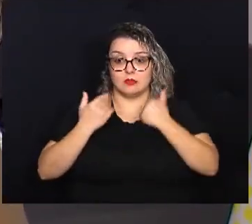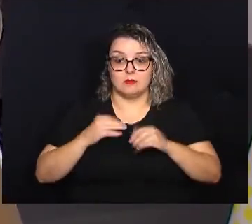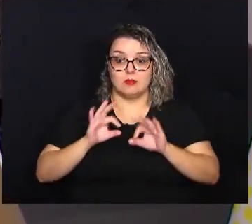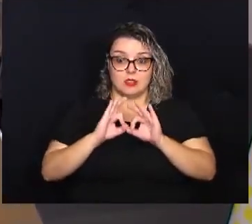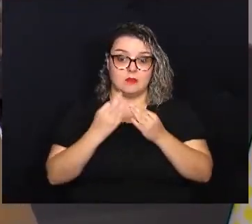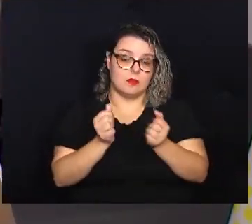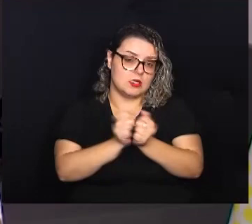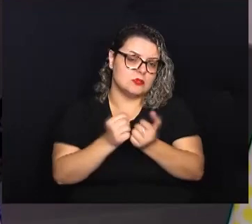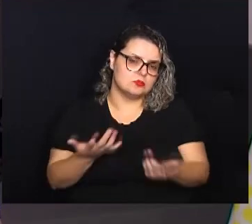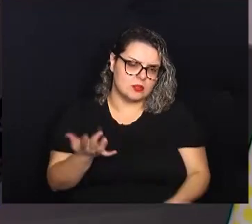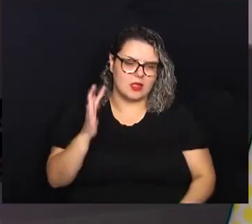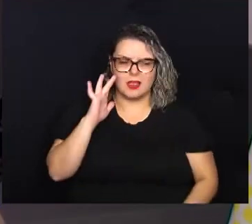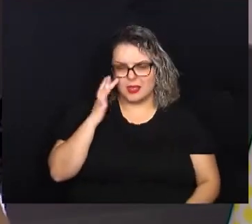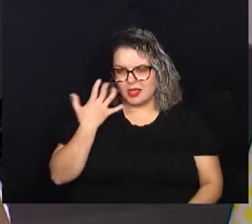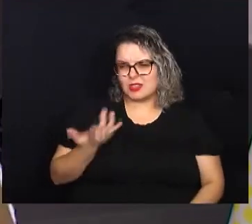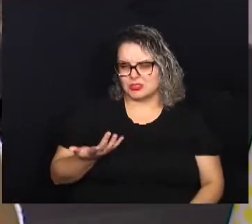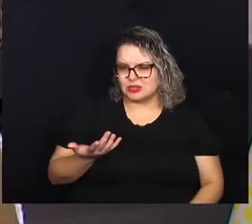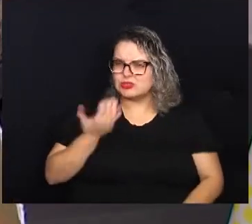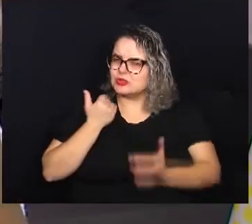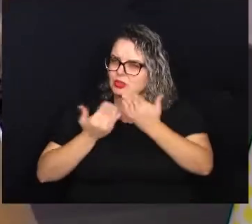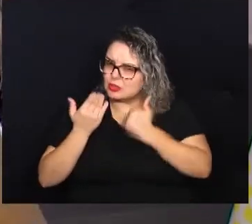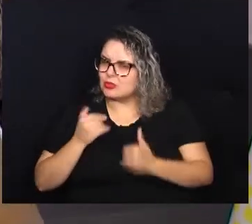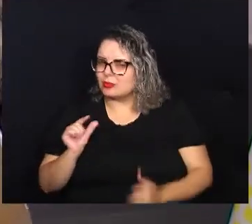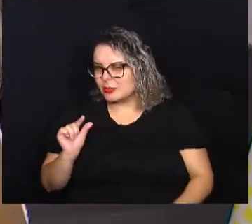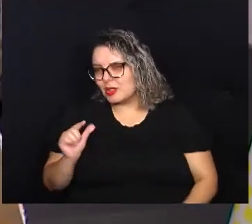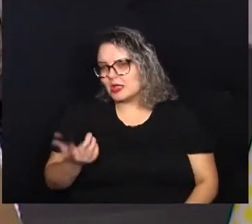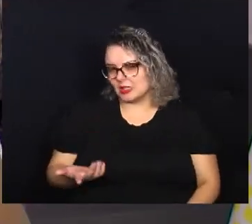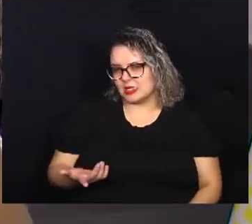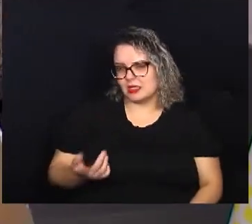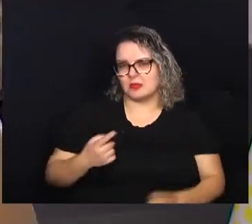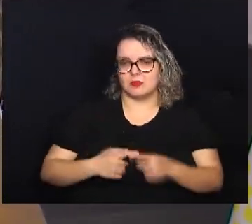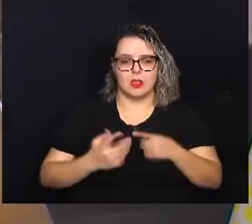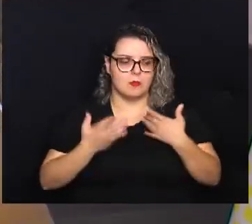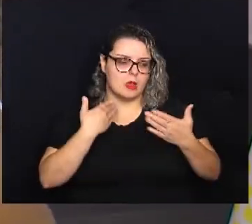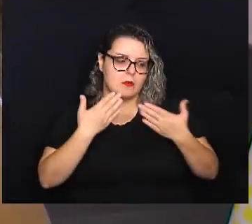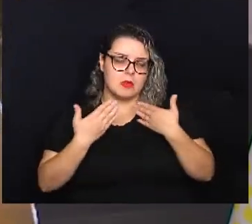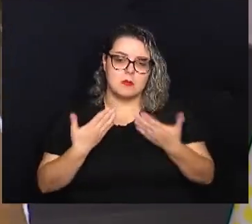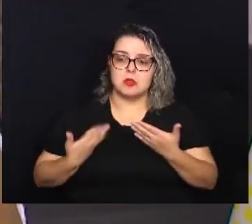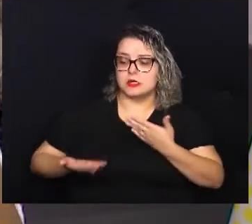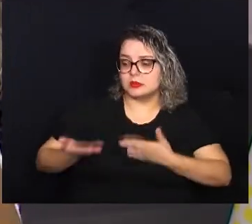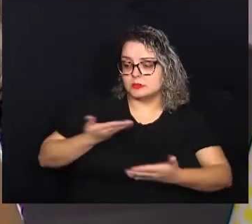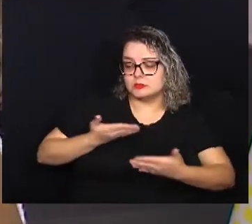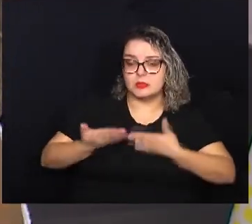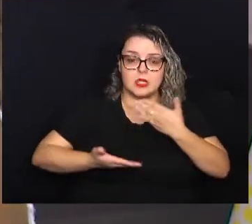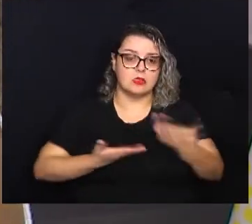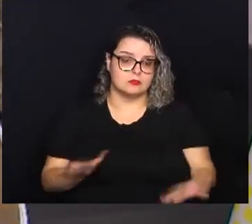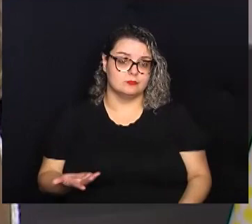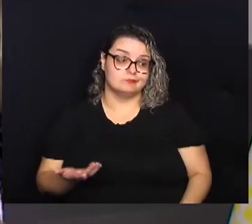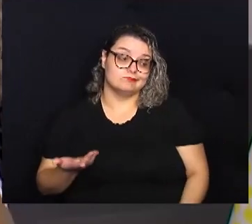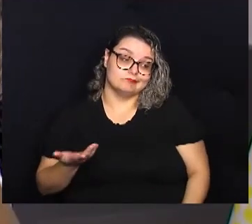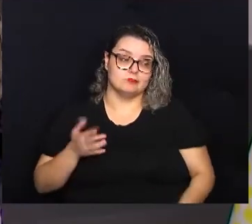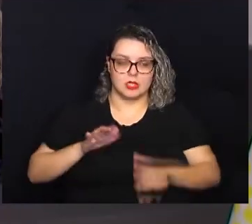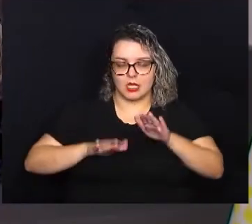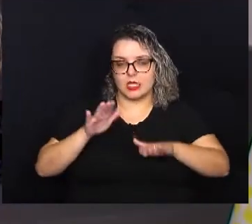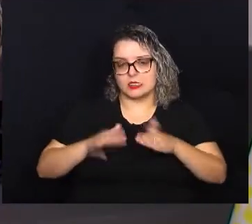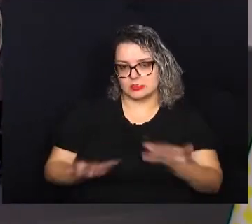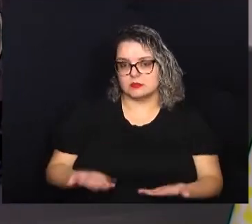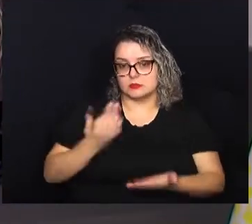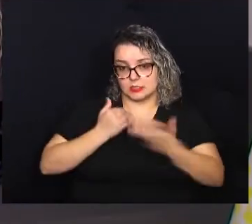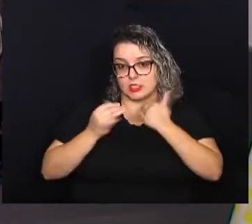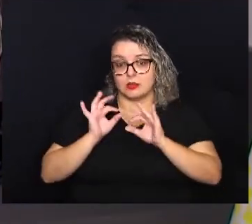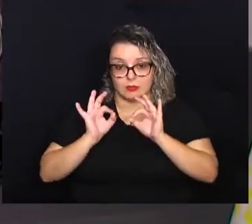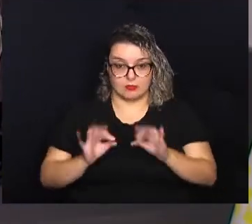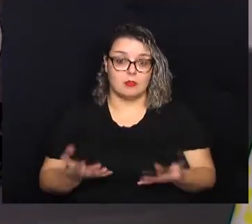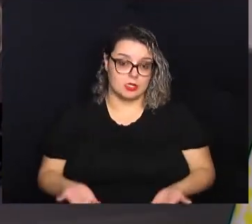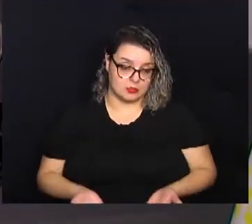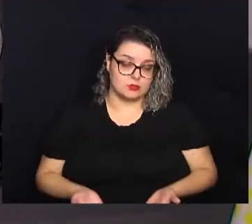junto acho que você até acaba comendo um pouquinho menos porque você tá conversando tá socializando não acaba é comendo demais